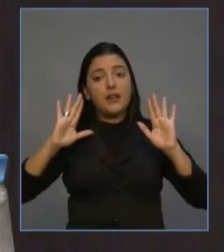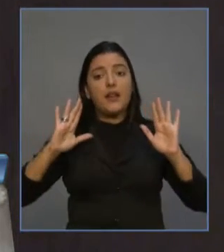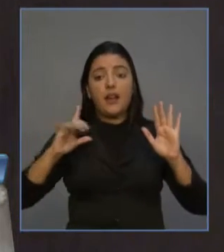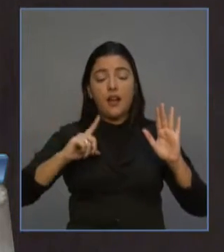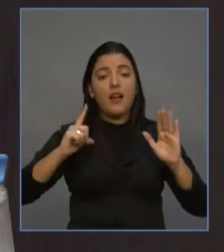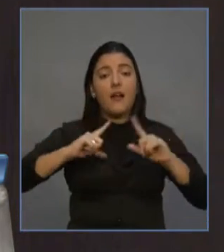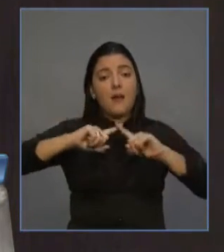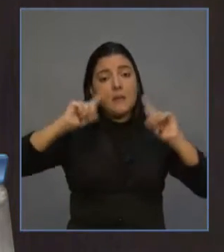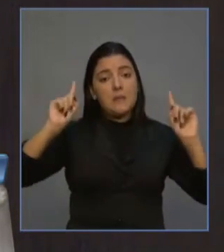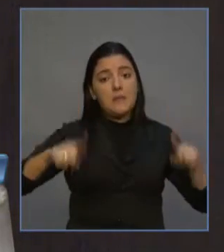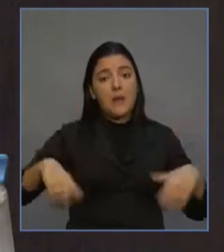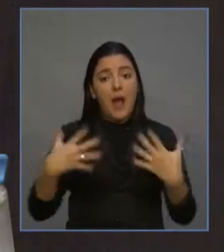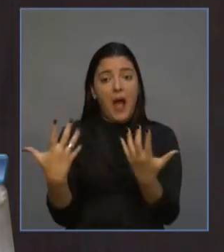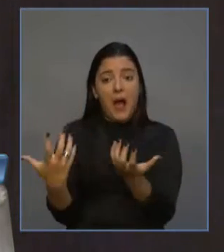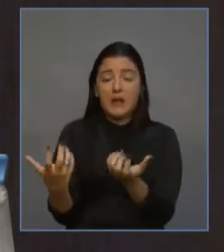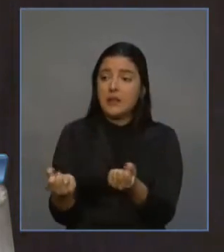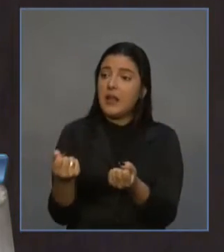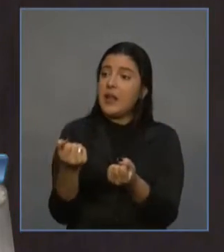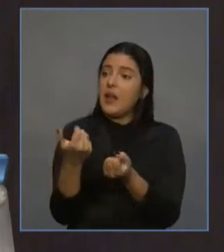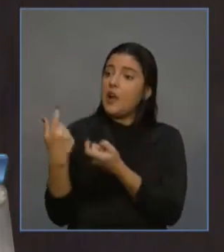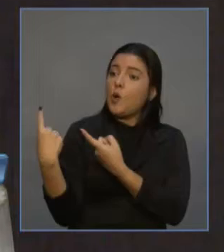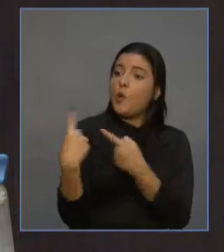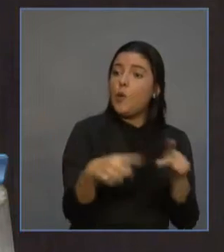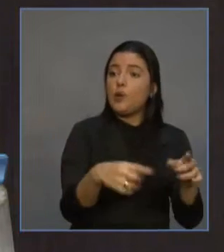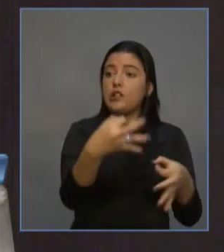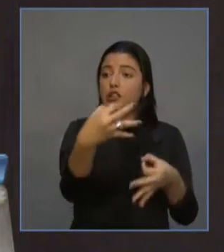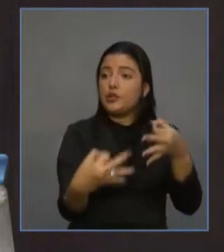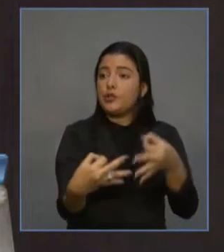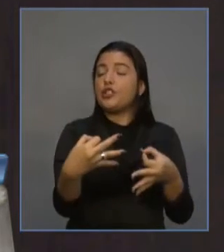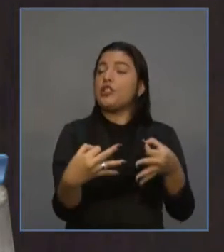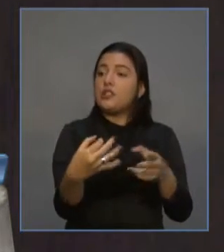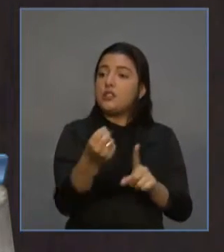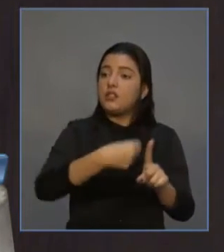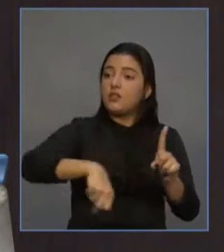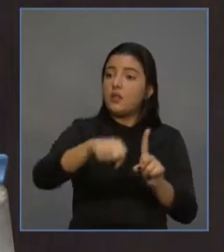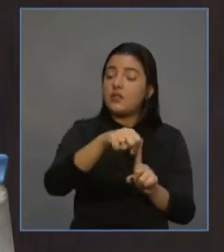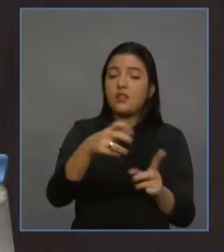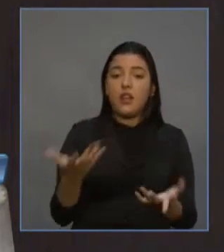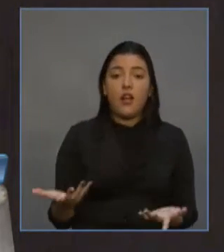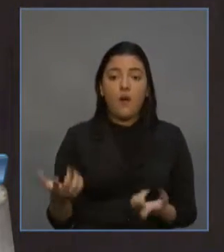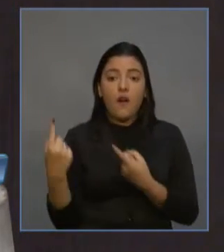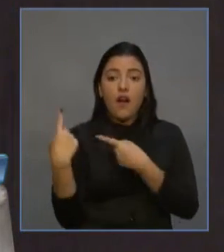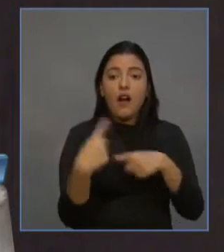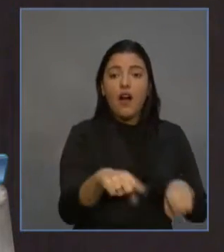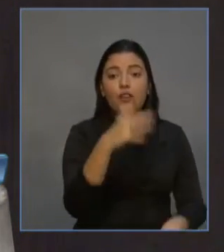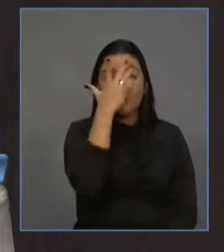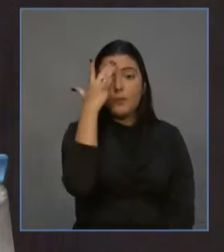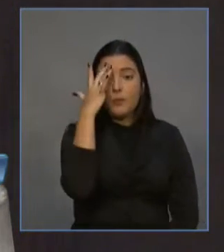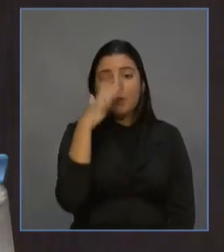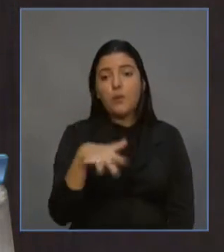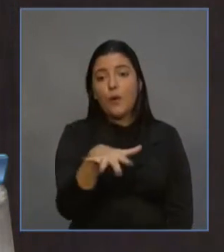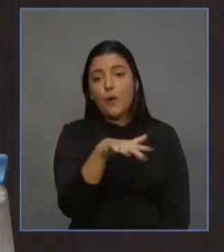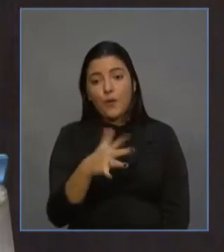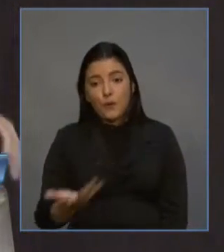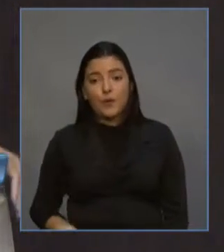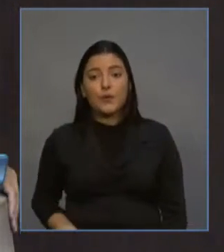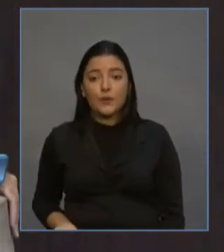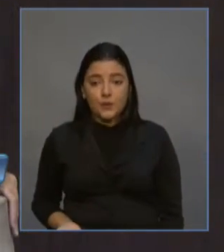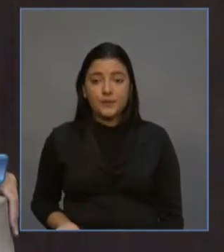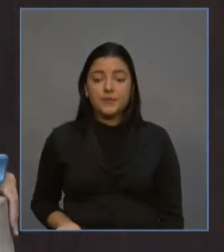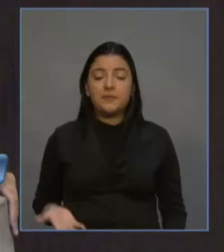seu projeto anti-justiça social, anti-povo, anti-direitos. O que está colocado